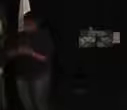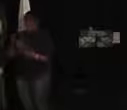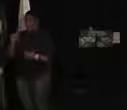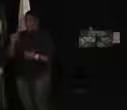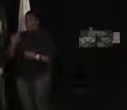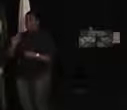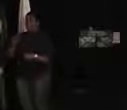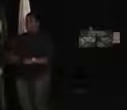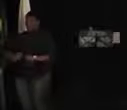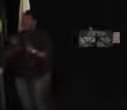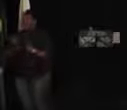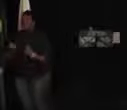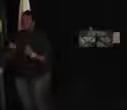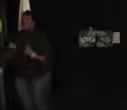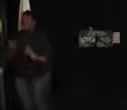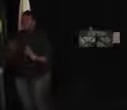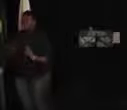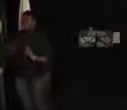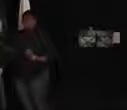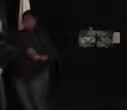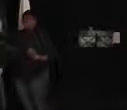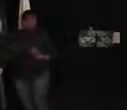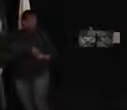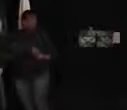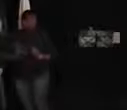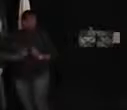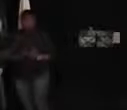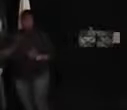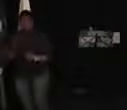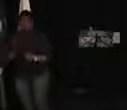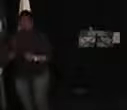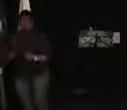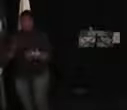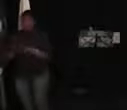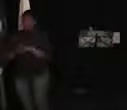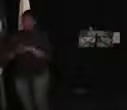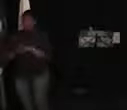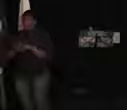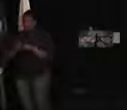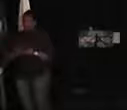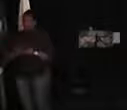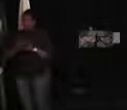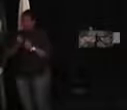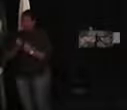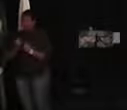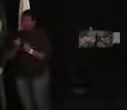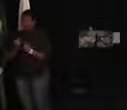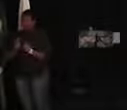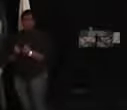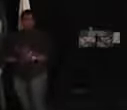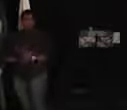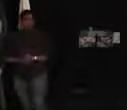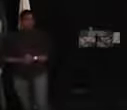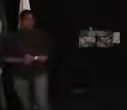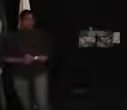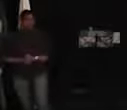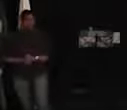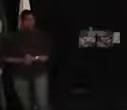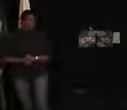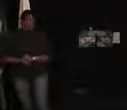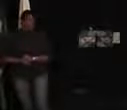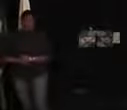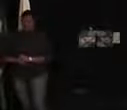impulsividade? É um ímpeto, né? É uma ação de impelir, é uma força com que se impele.